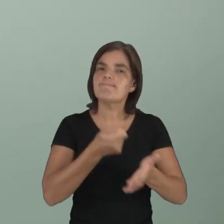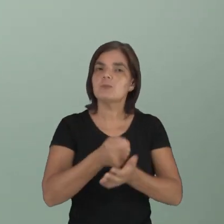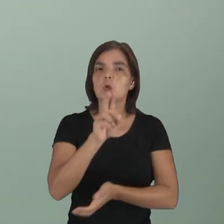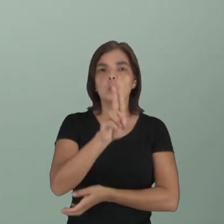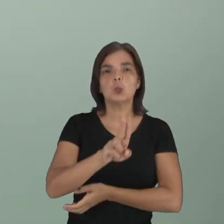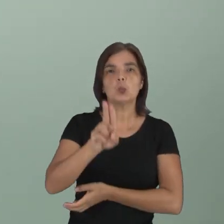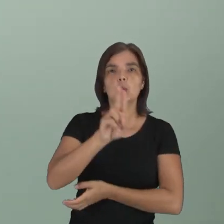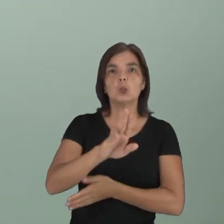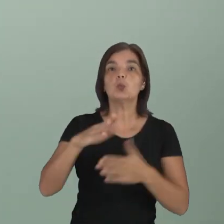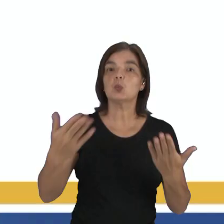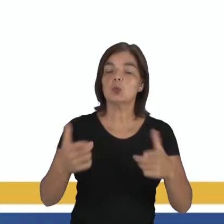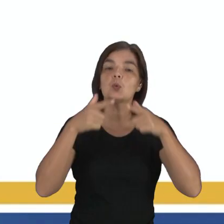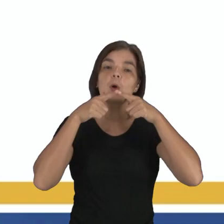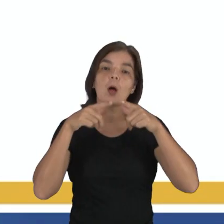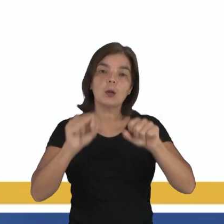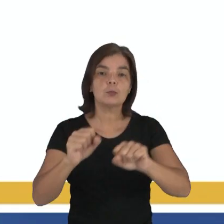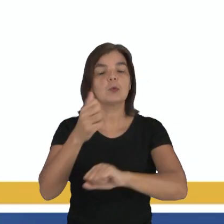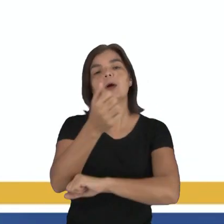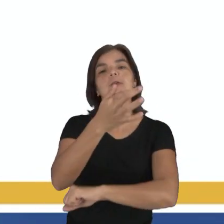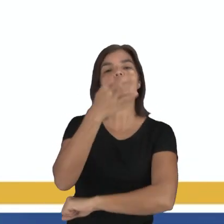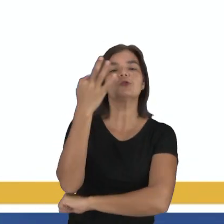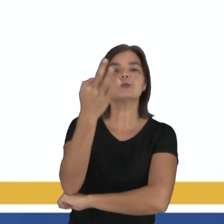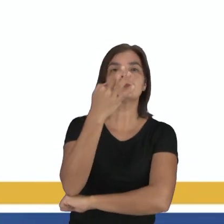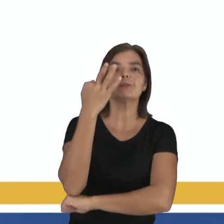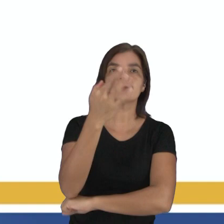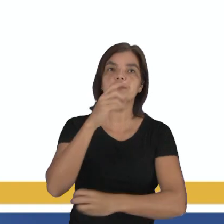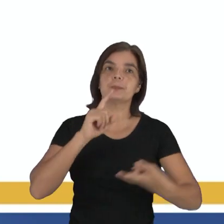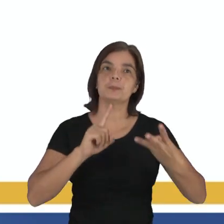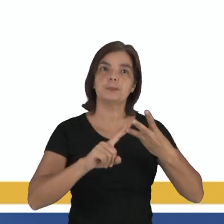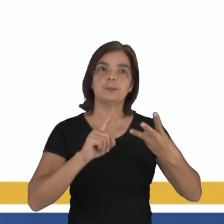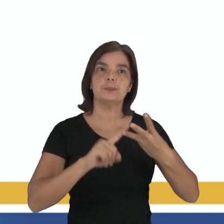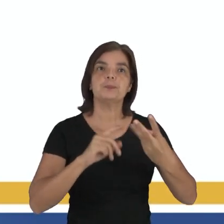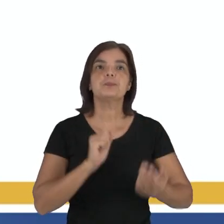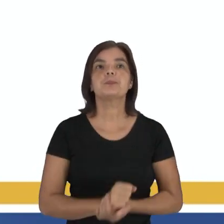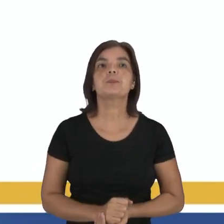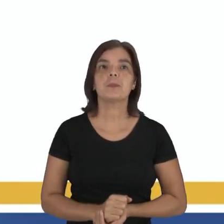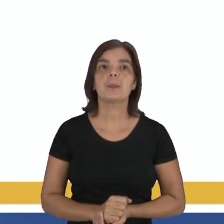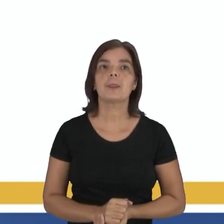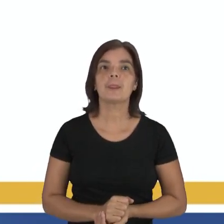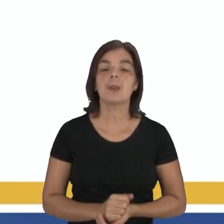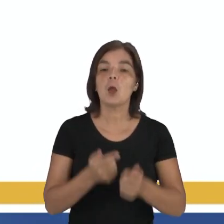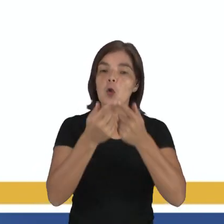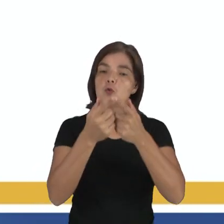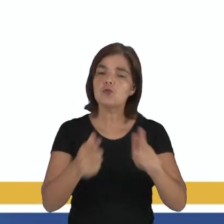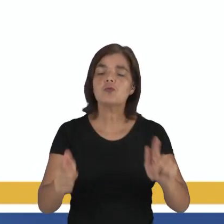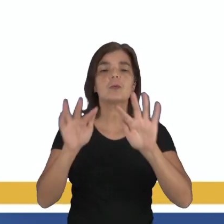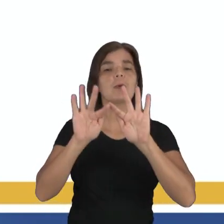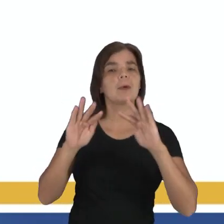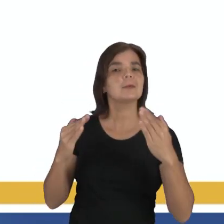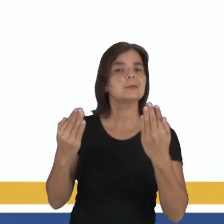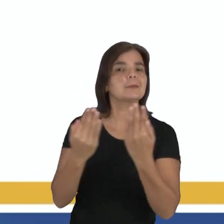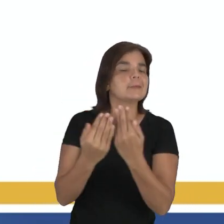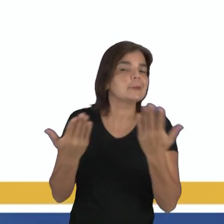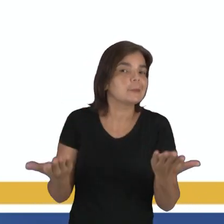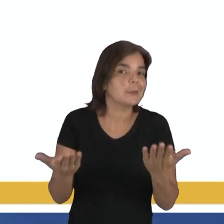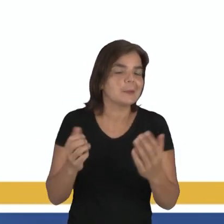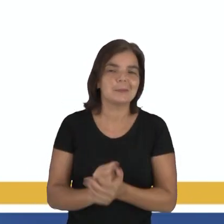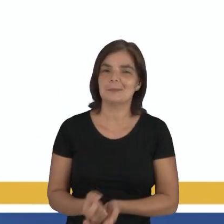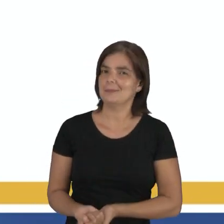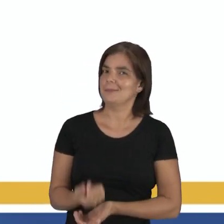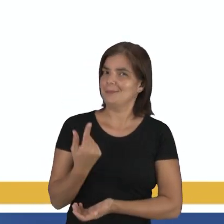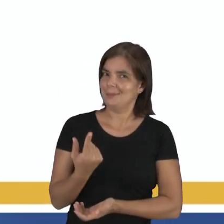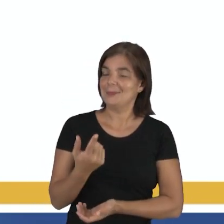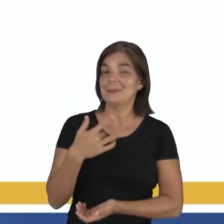você use a linguagem formal. Terceiro contexto, em um churrasco em família.